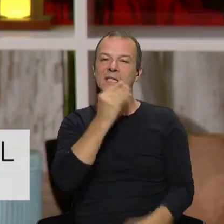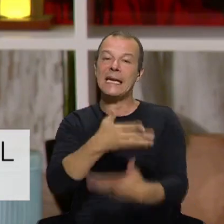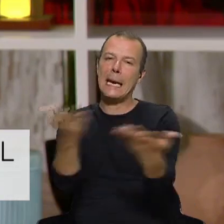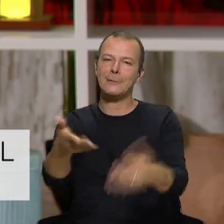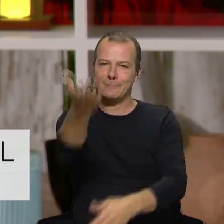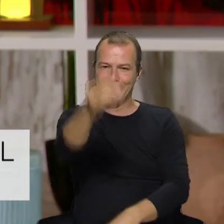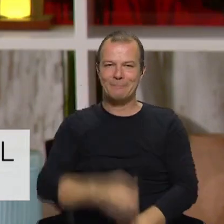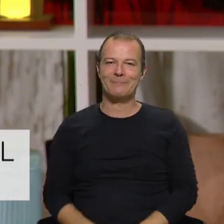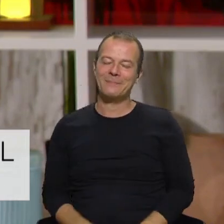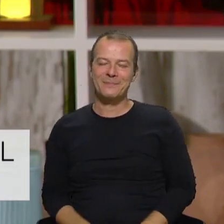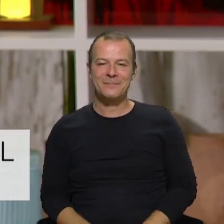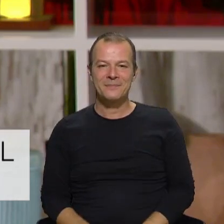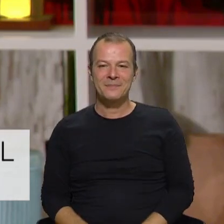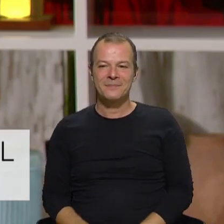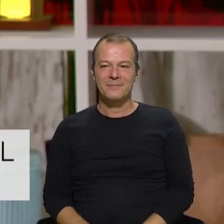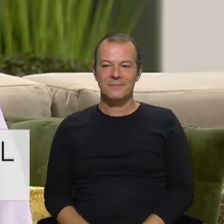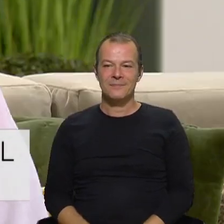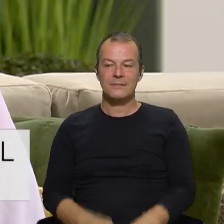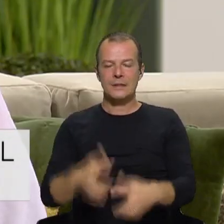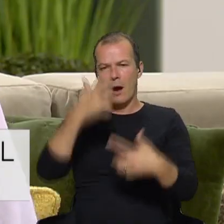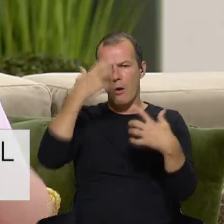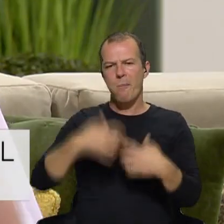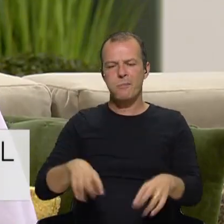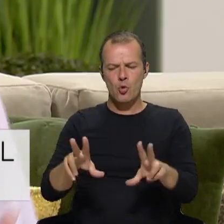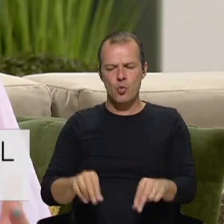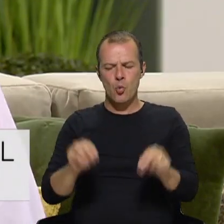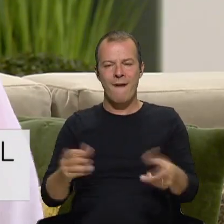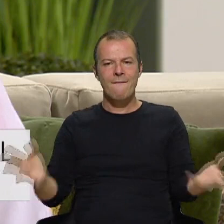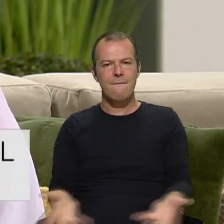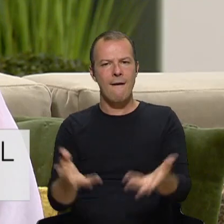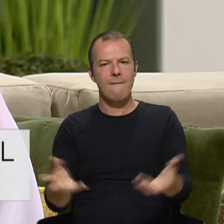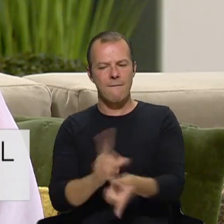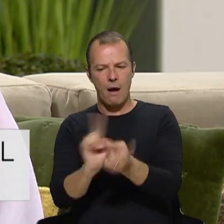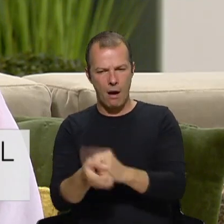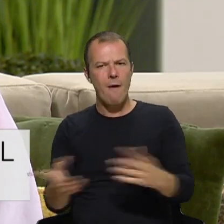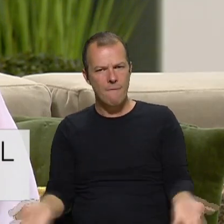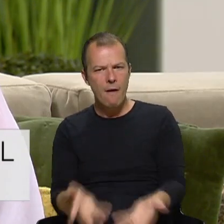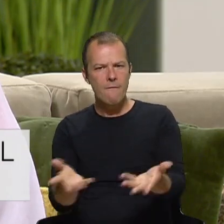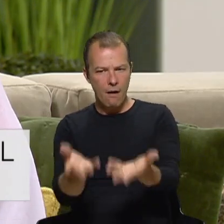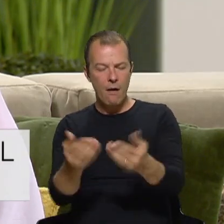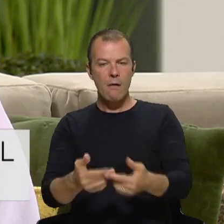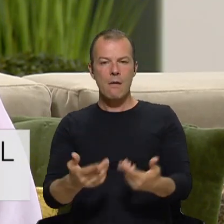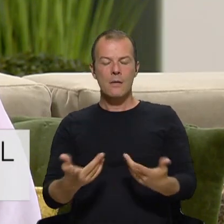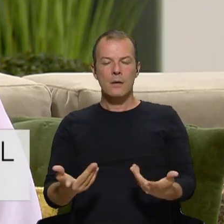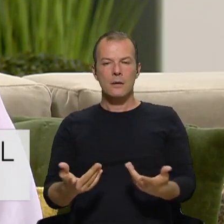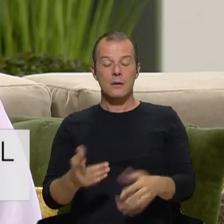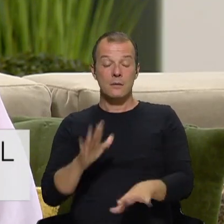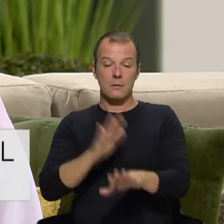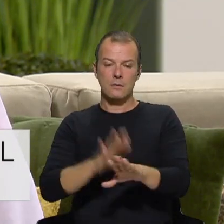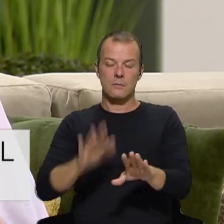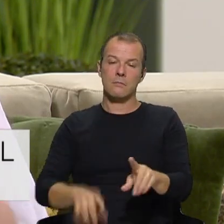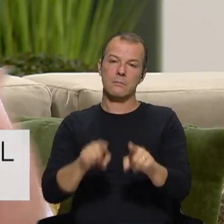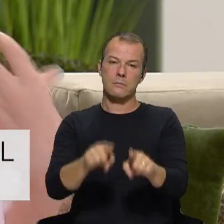grande. E ela nunca duvidou, sempre me encorajou. E é muito graças